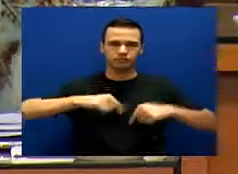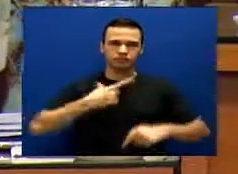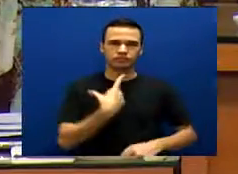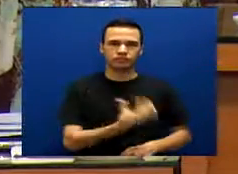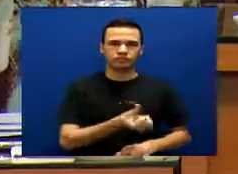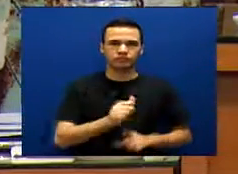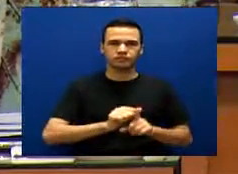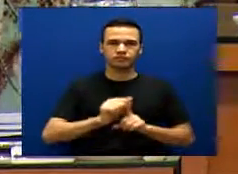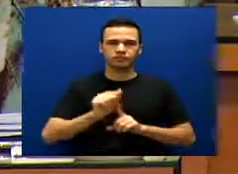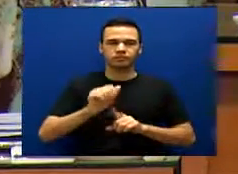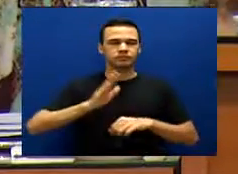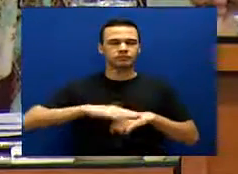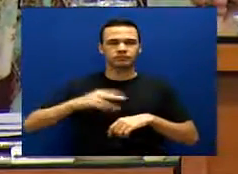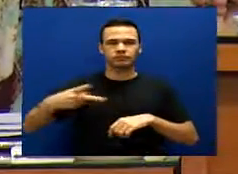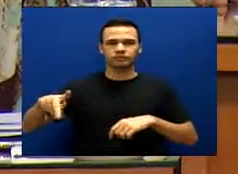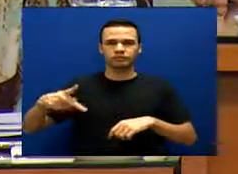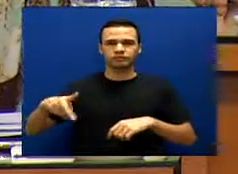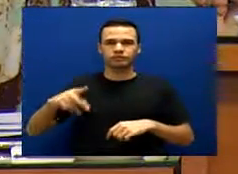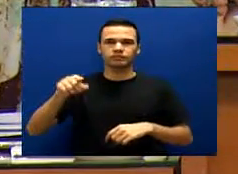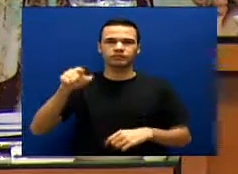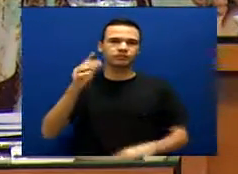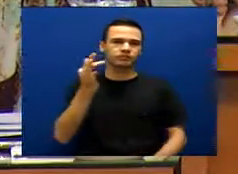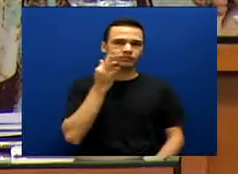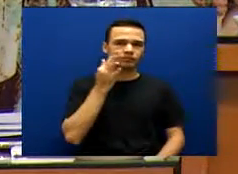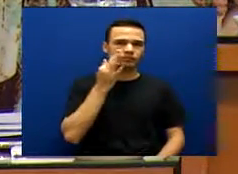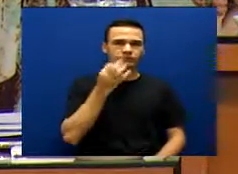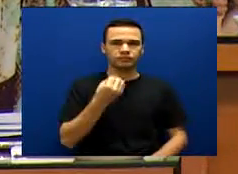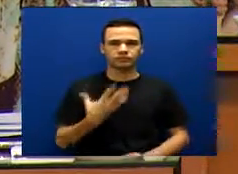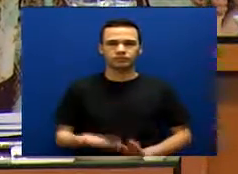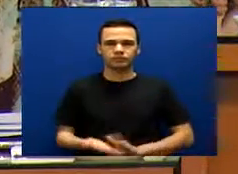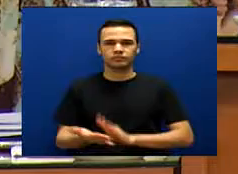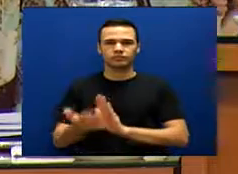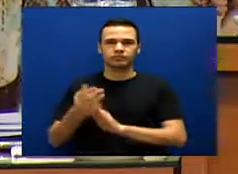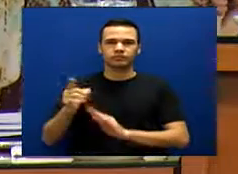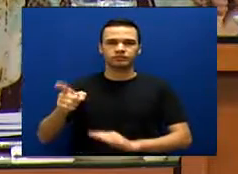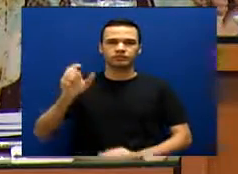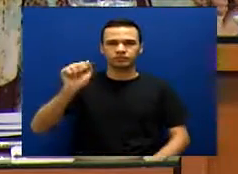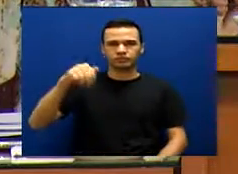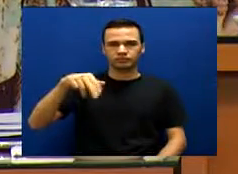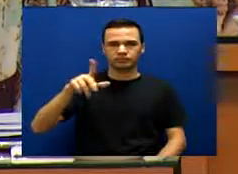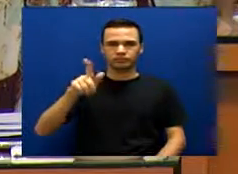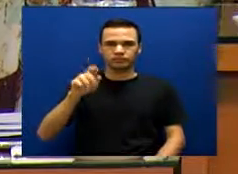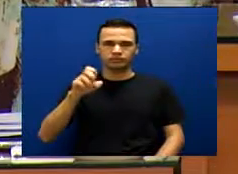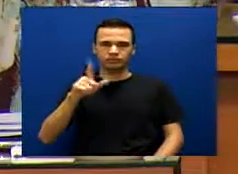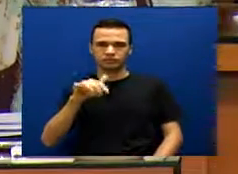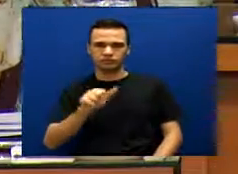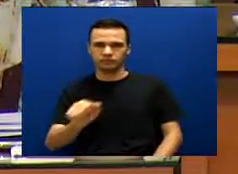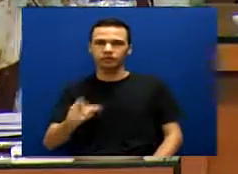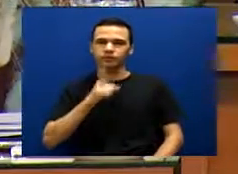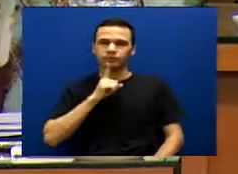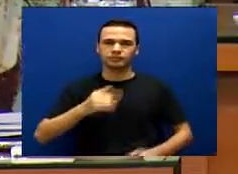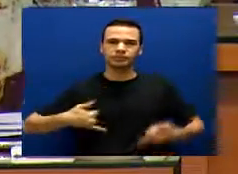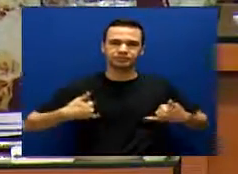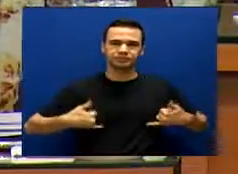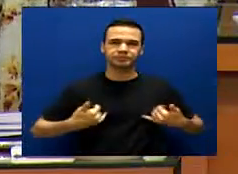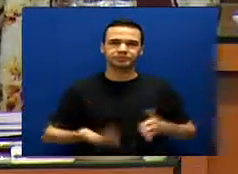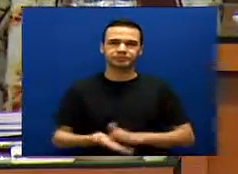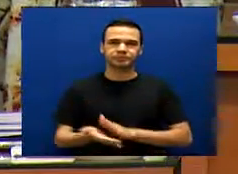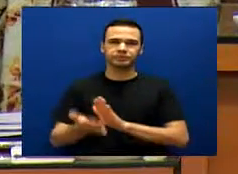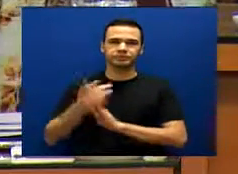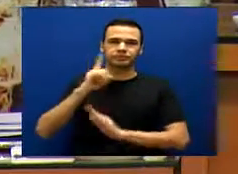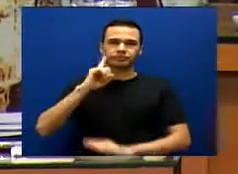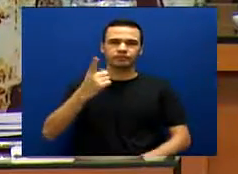26. Votos, vereador Fernando Dini. Votos de congratulações a Ângela Alves, pela passagem da sua data natalícia, comemorada